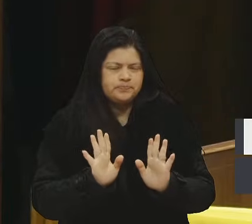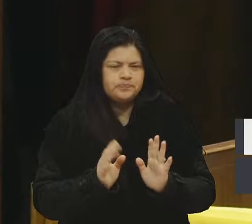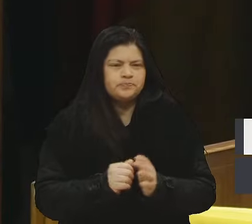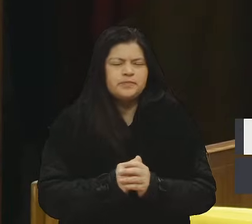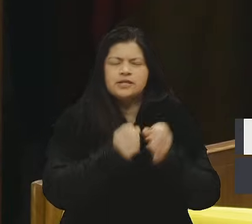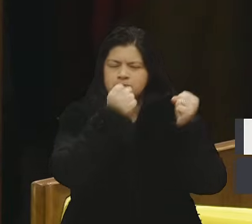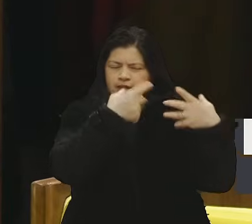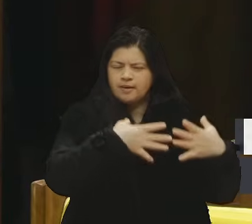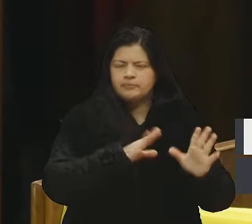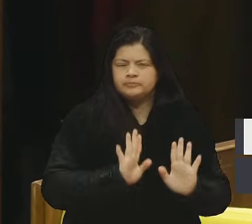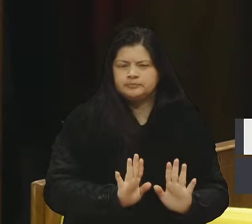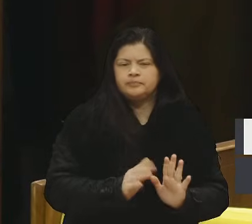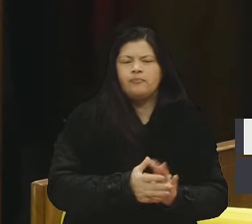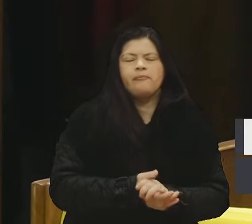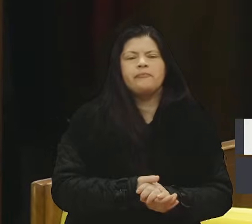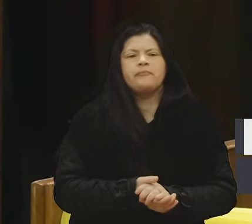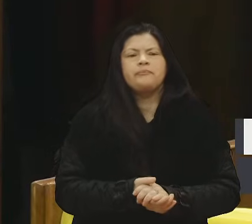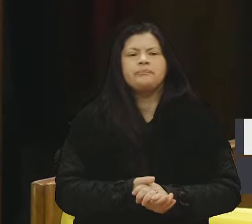Tá?